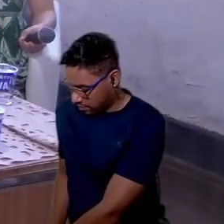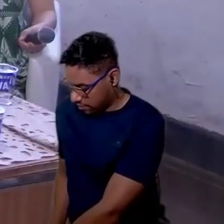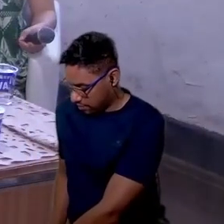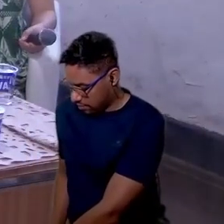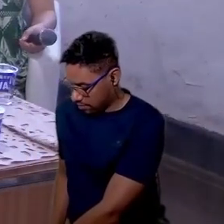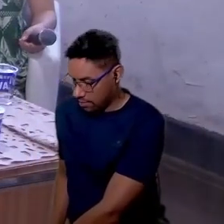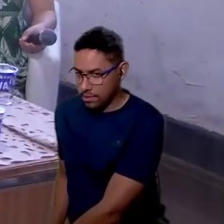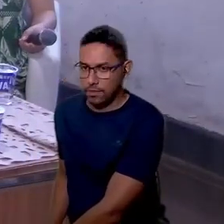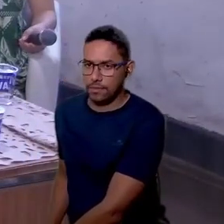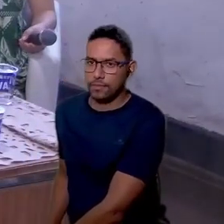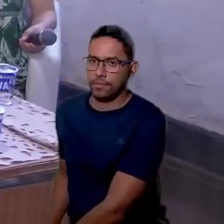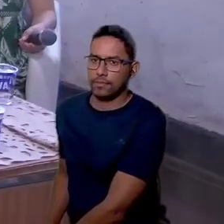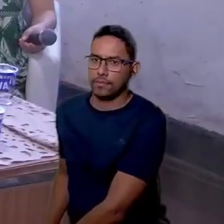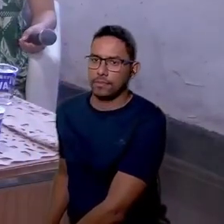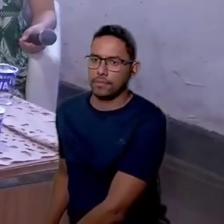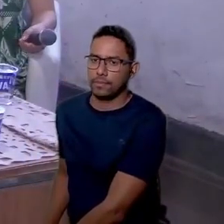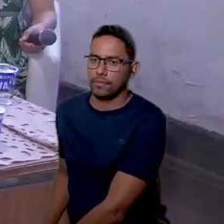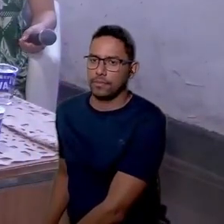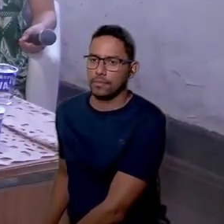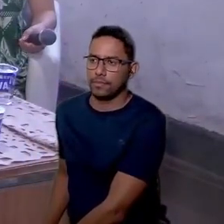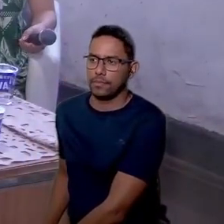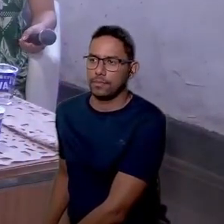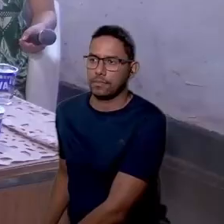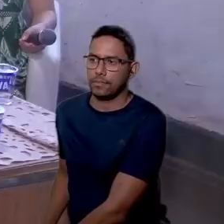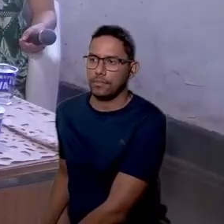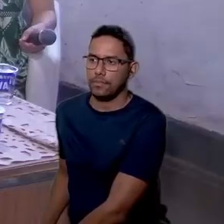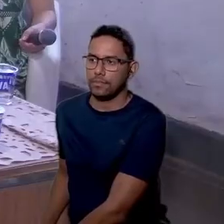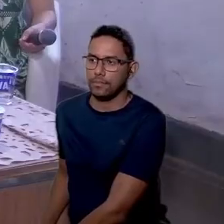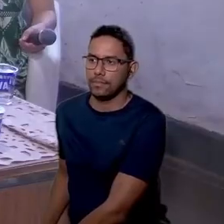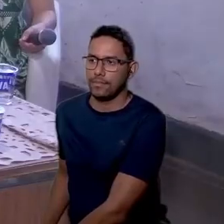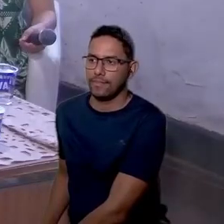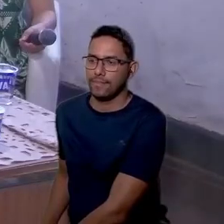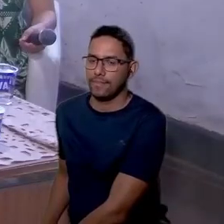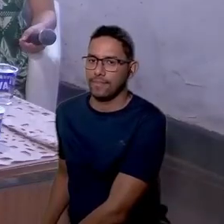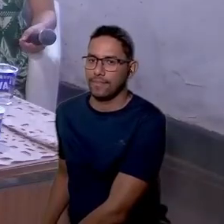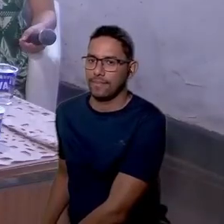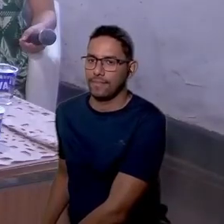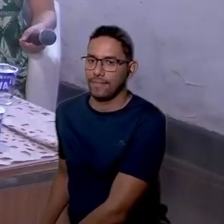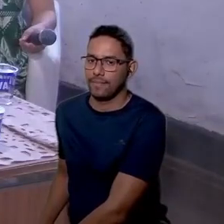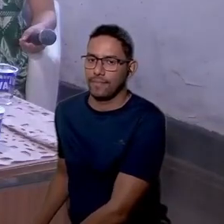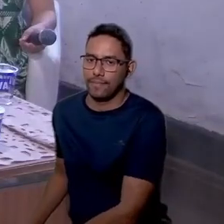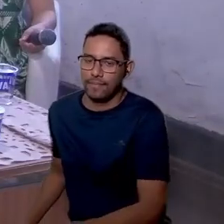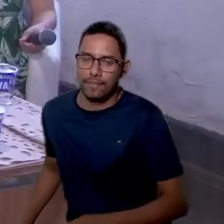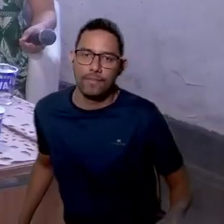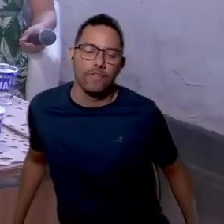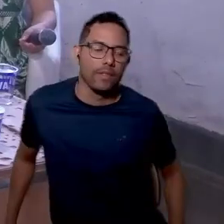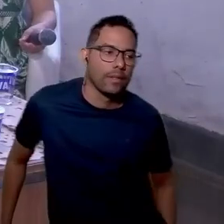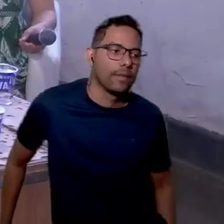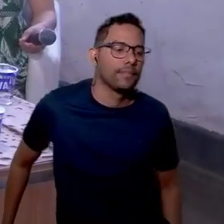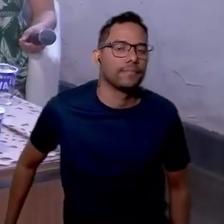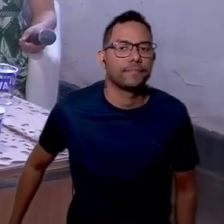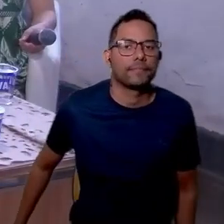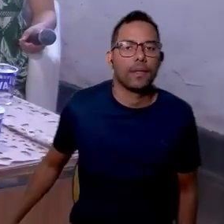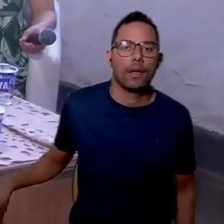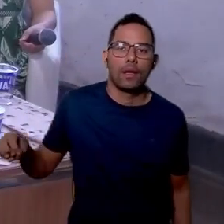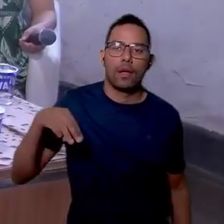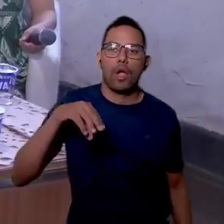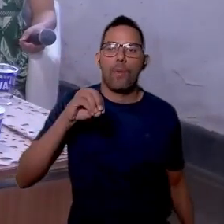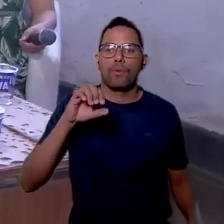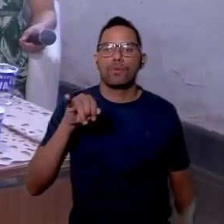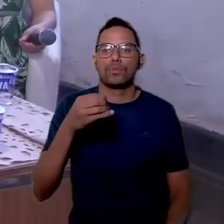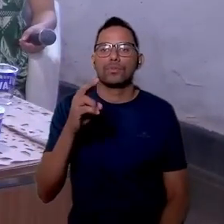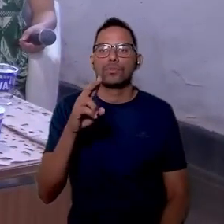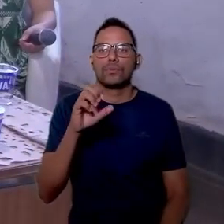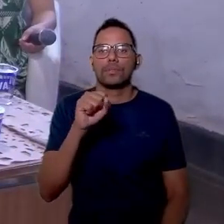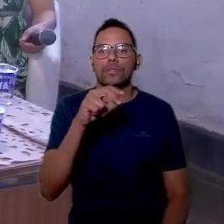que circulou por Ananindeua, Barcarena, Benevides, Castanhal, Marituba, Moju, Santa